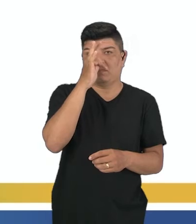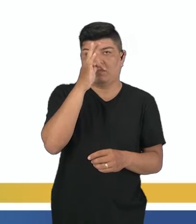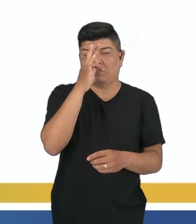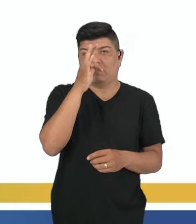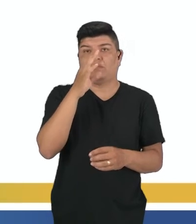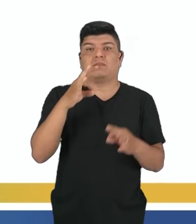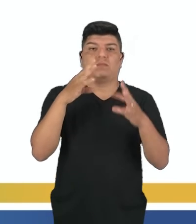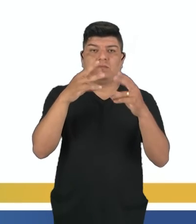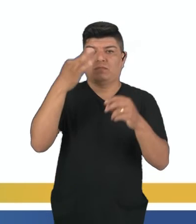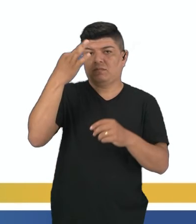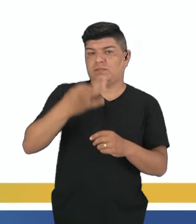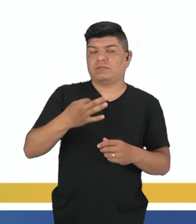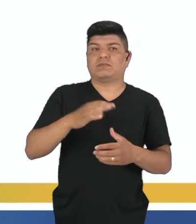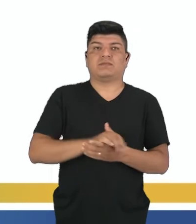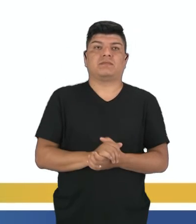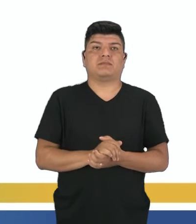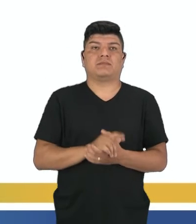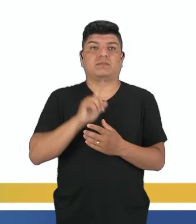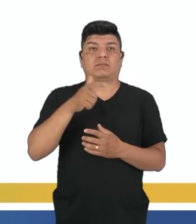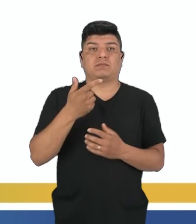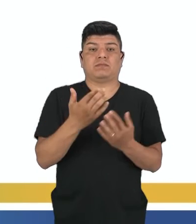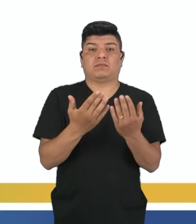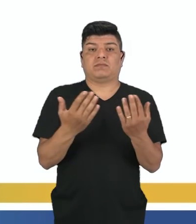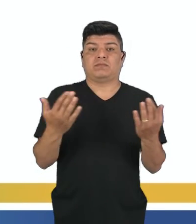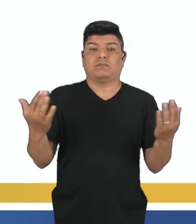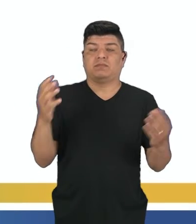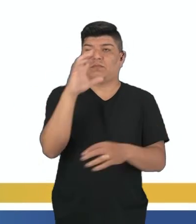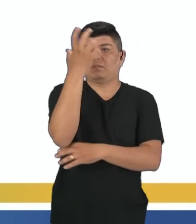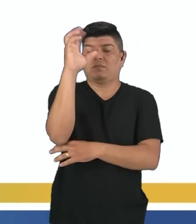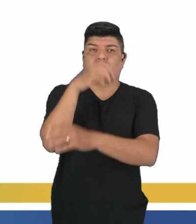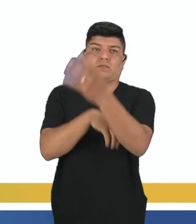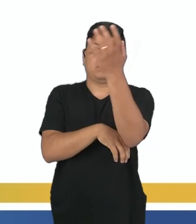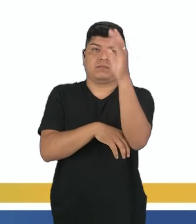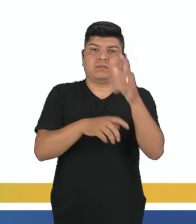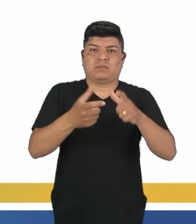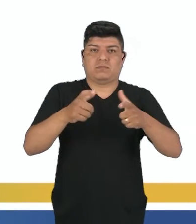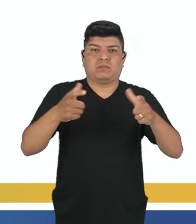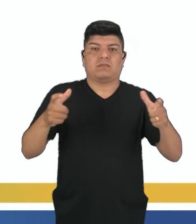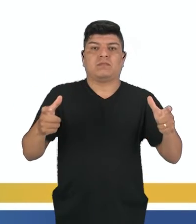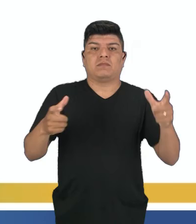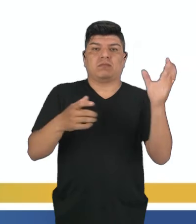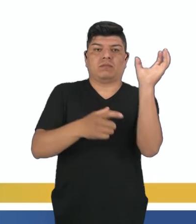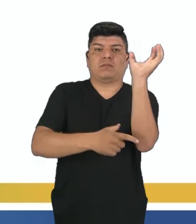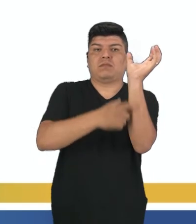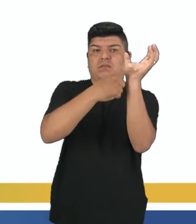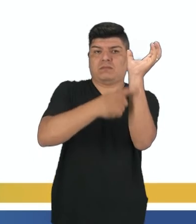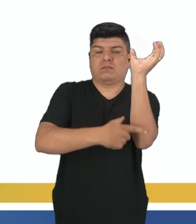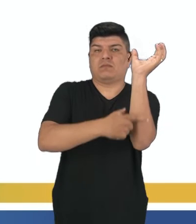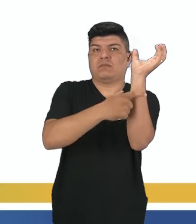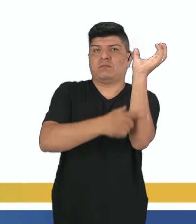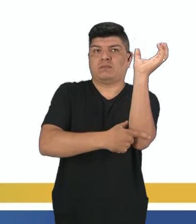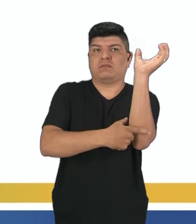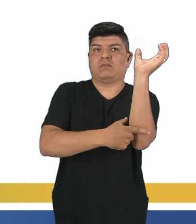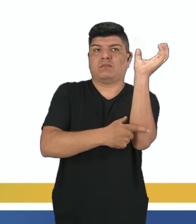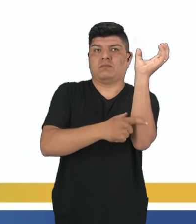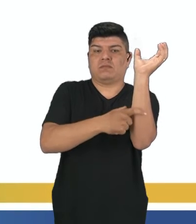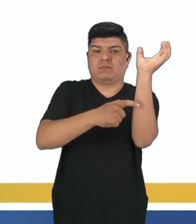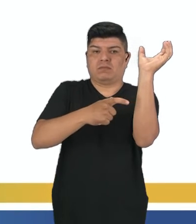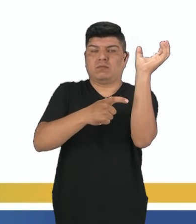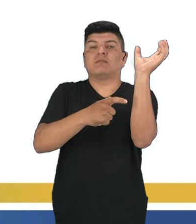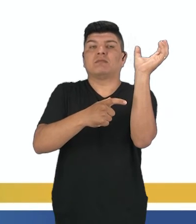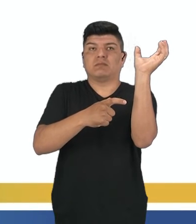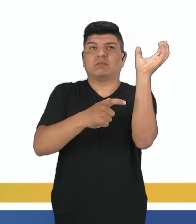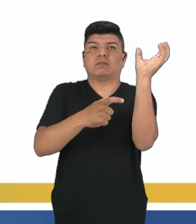bem definidas. E a vegetação com árvores mais grossas e com mais copas,